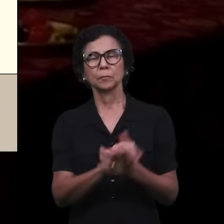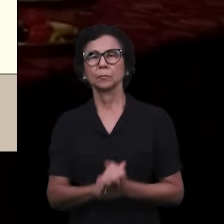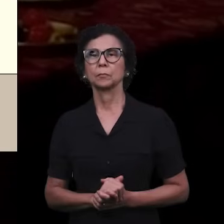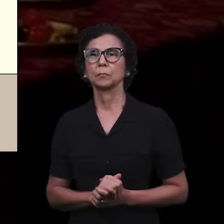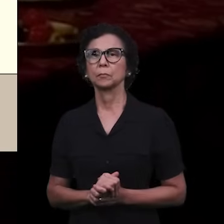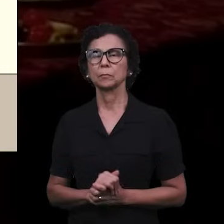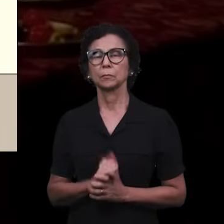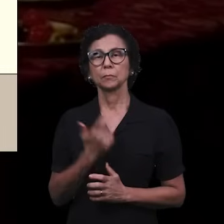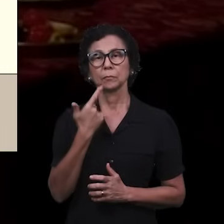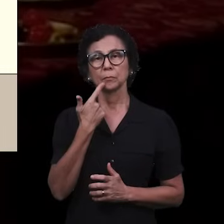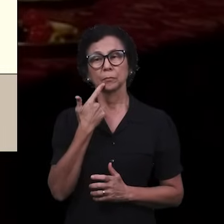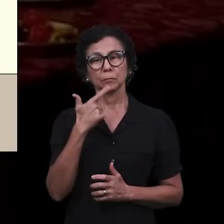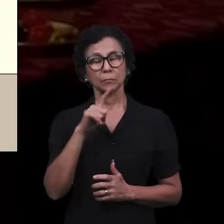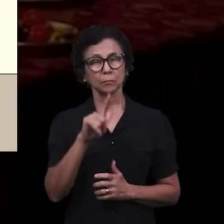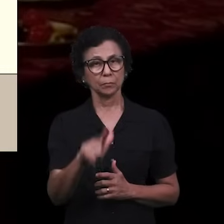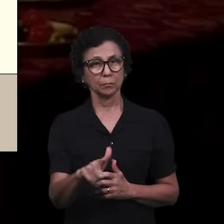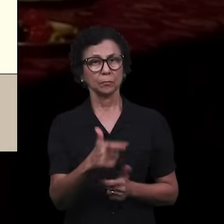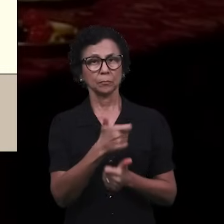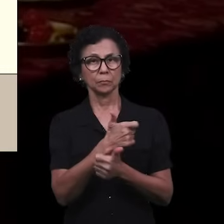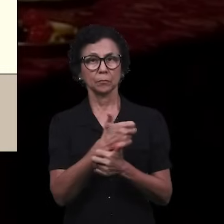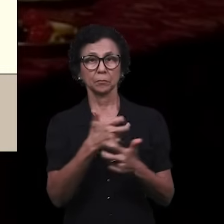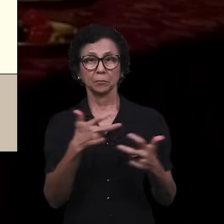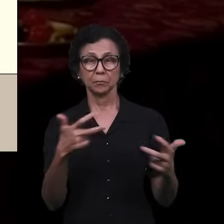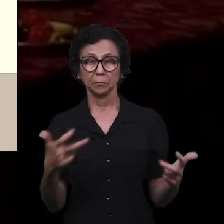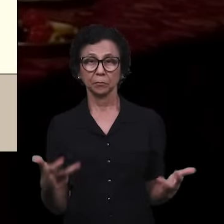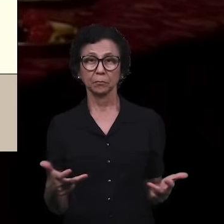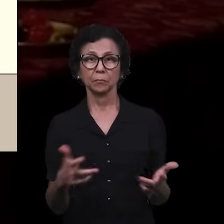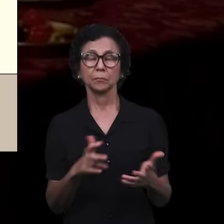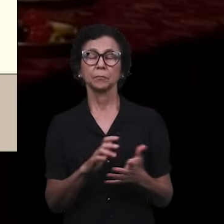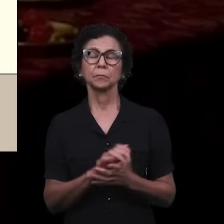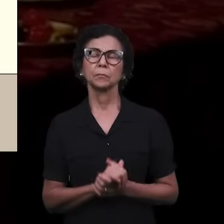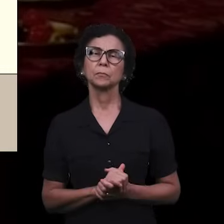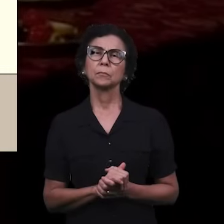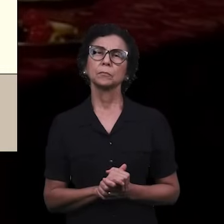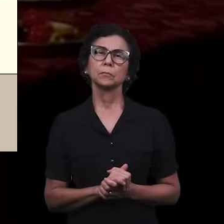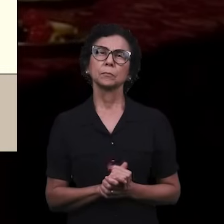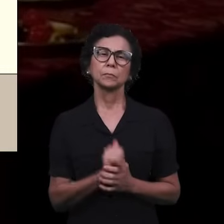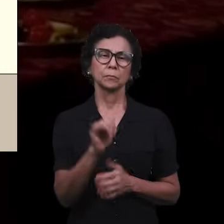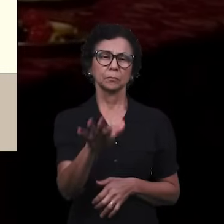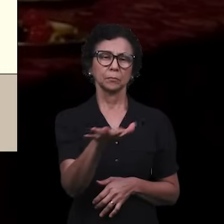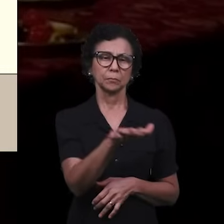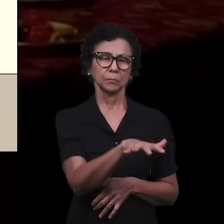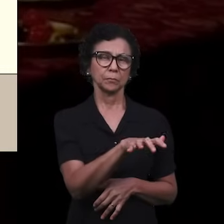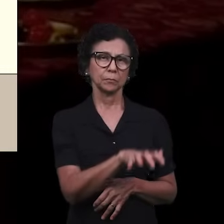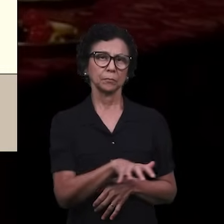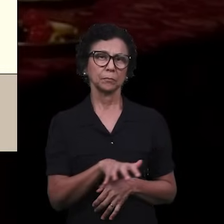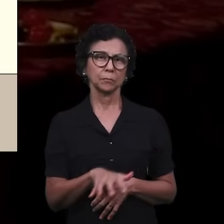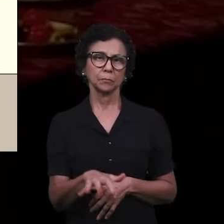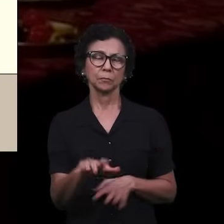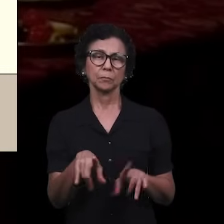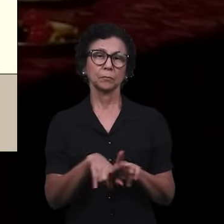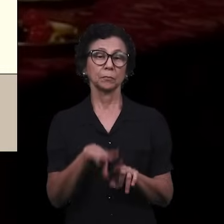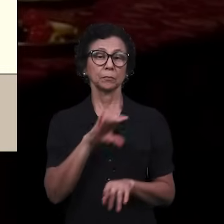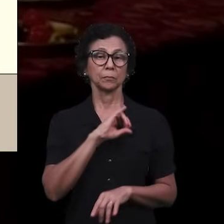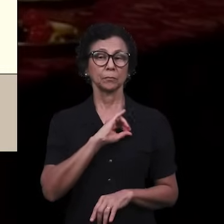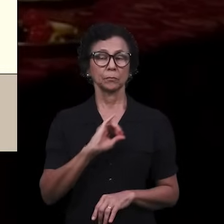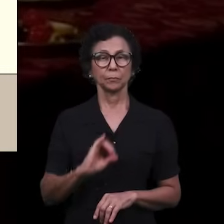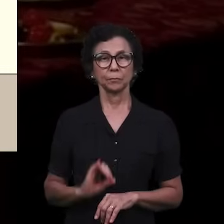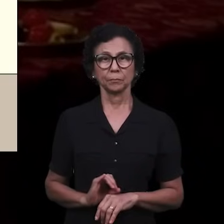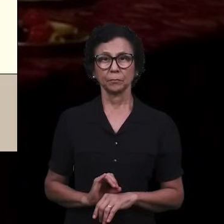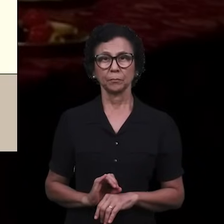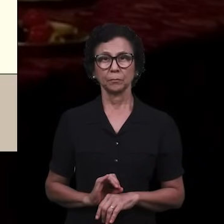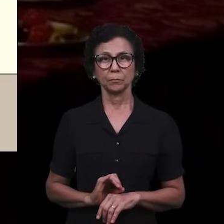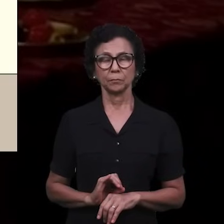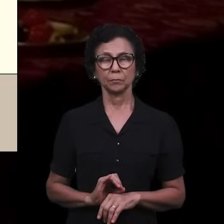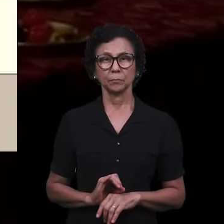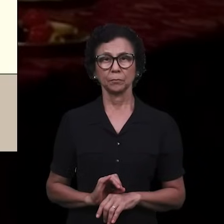Uso histórico, língua diplomática, administrativa em diversos impérios, assírio, babilônico, persa e